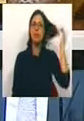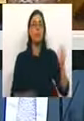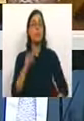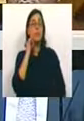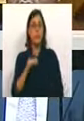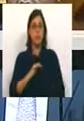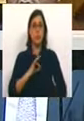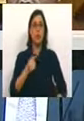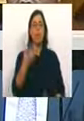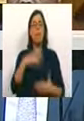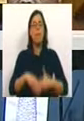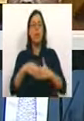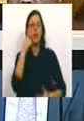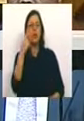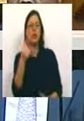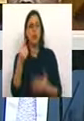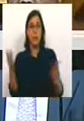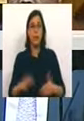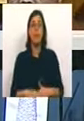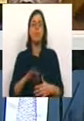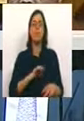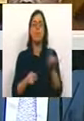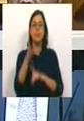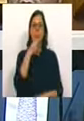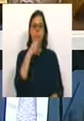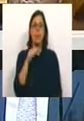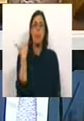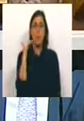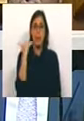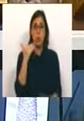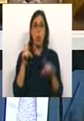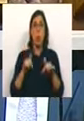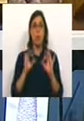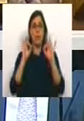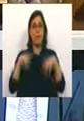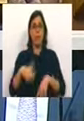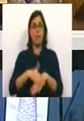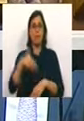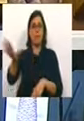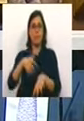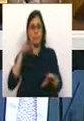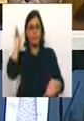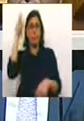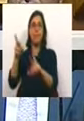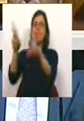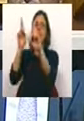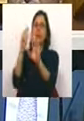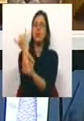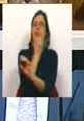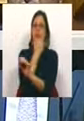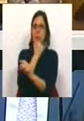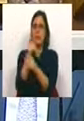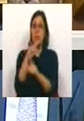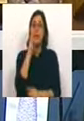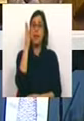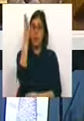Permita-me, Sr. Presidente, um cumprimento muito especial ao Sr. Deputado Pedro Passos Coelho, que hoje deixa a Assembleia da República. Desejar-lhe as maiores felicidades